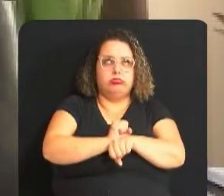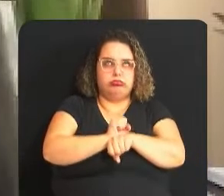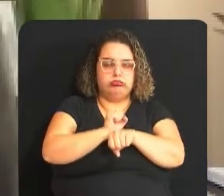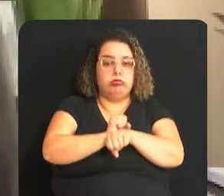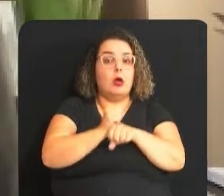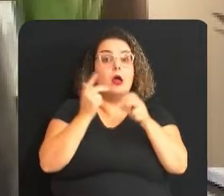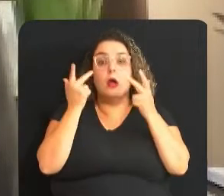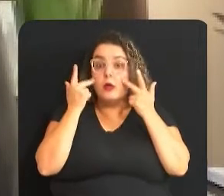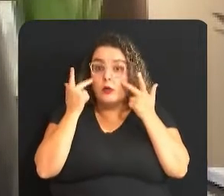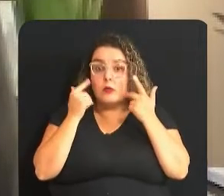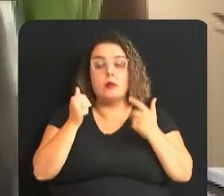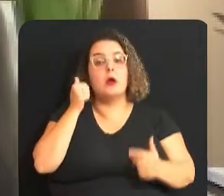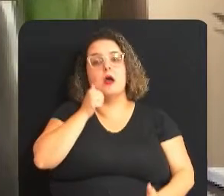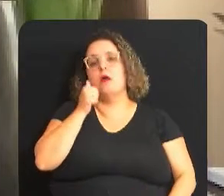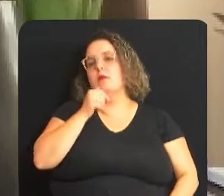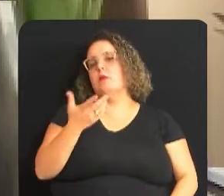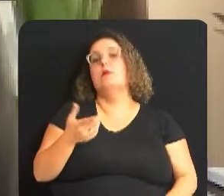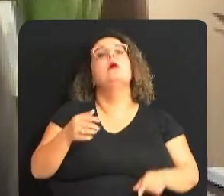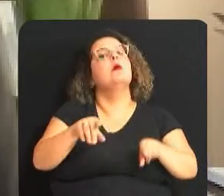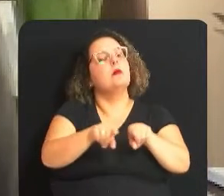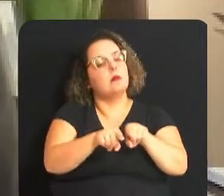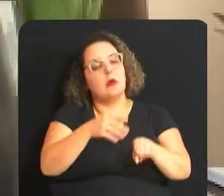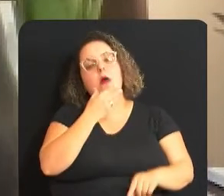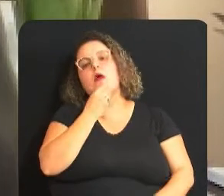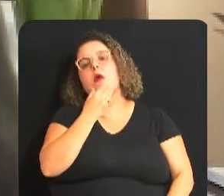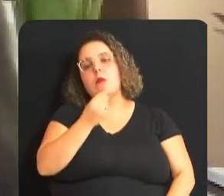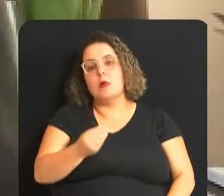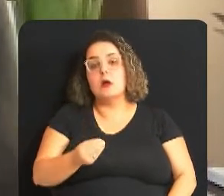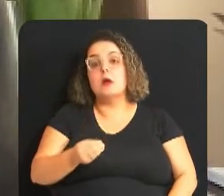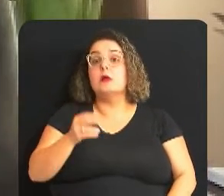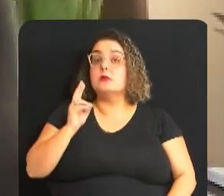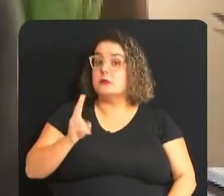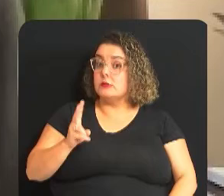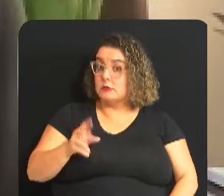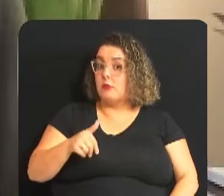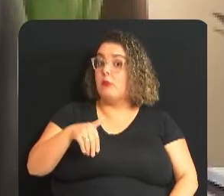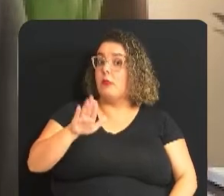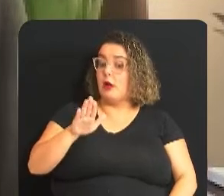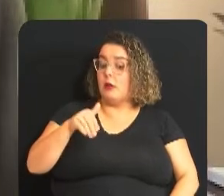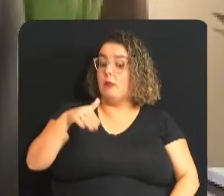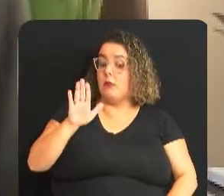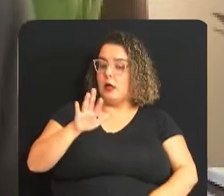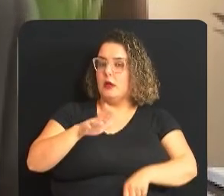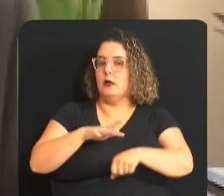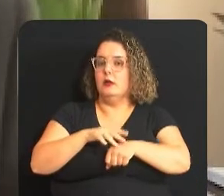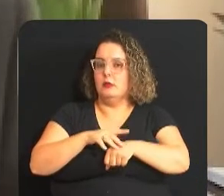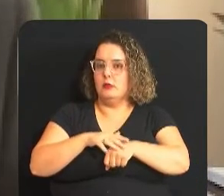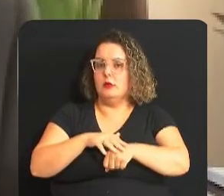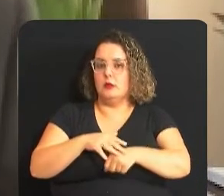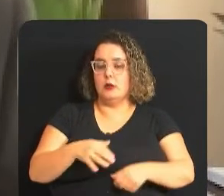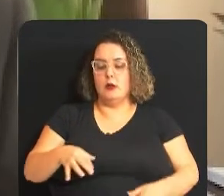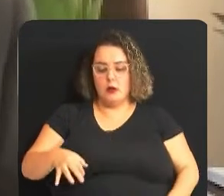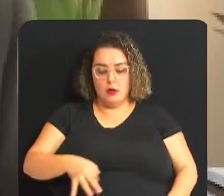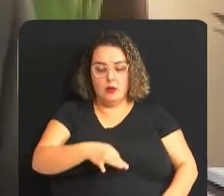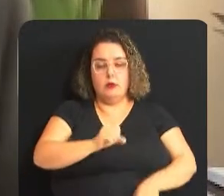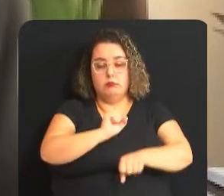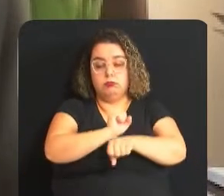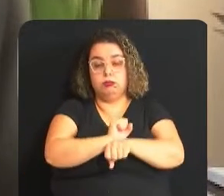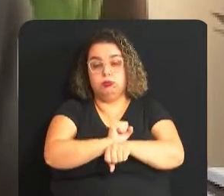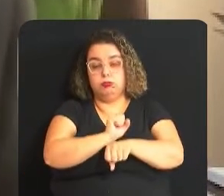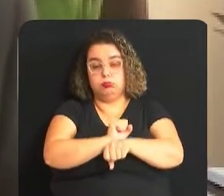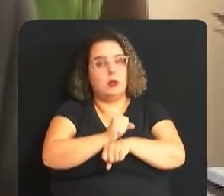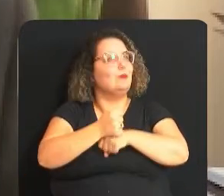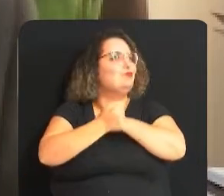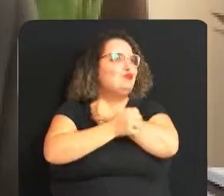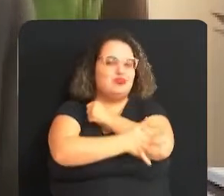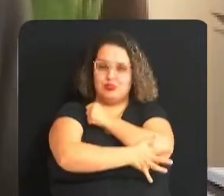comum, principalmente em mulher, mas em homem também, e está cada vez causando mais doenças. Esse intestino preso, que não evacua